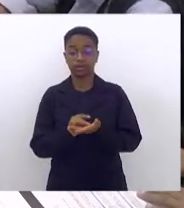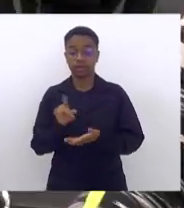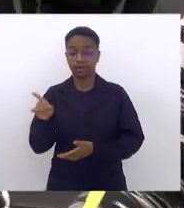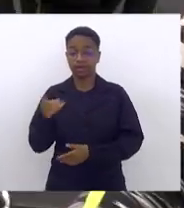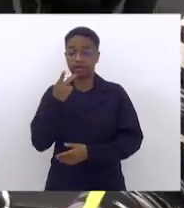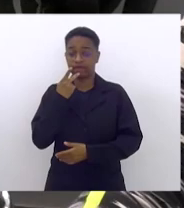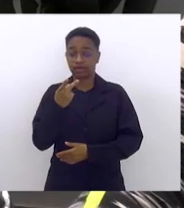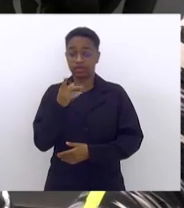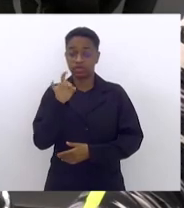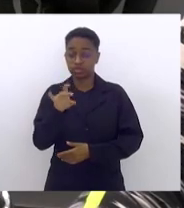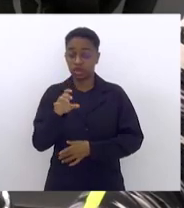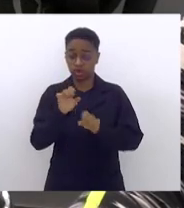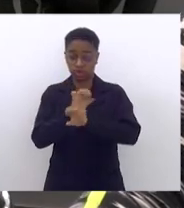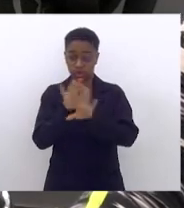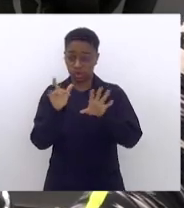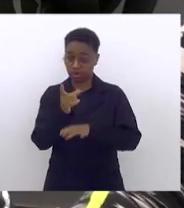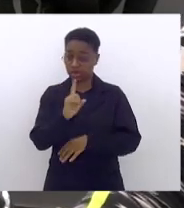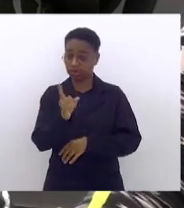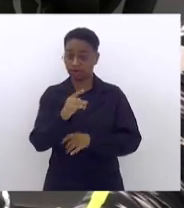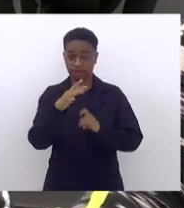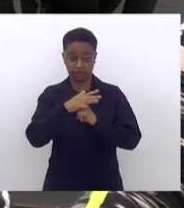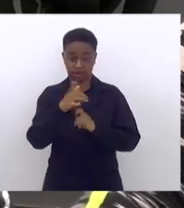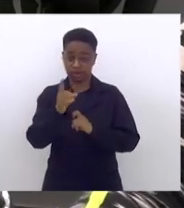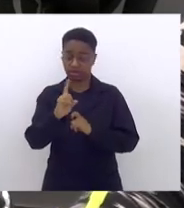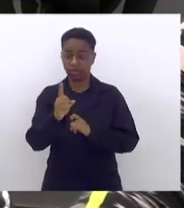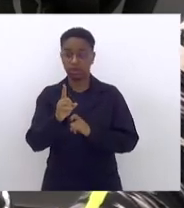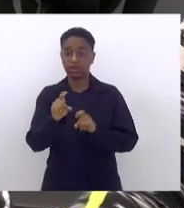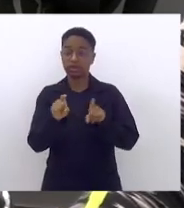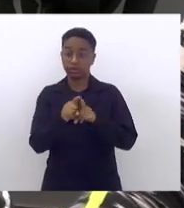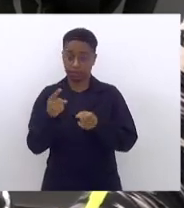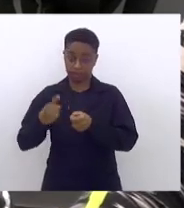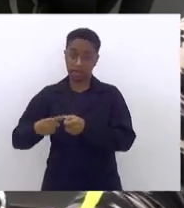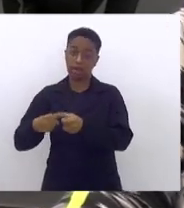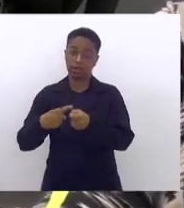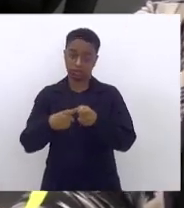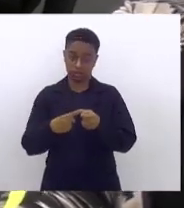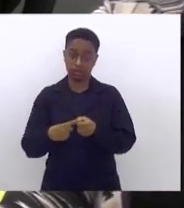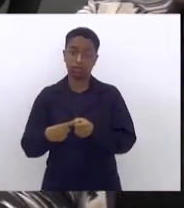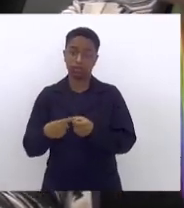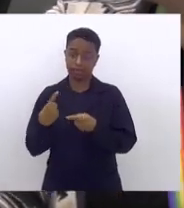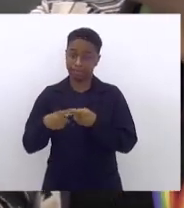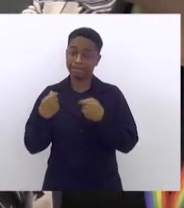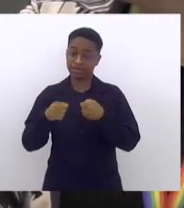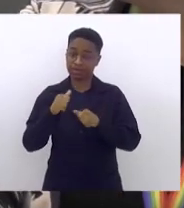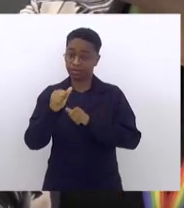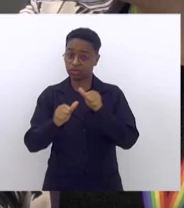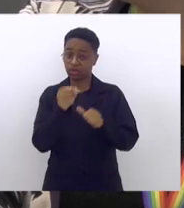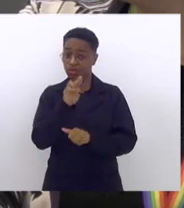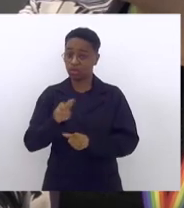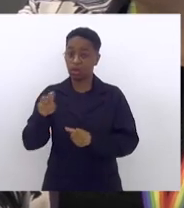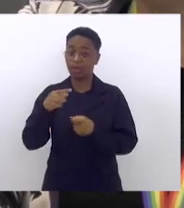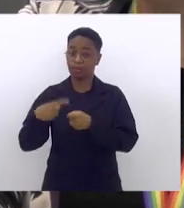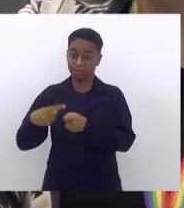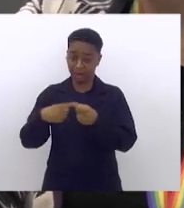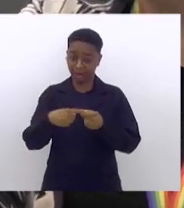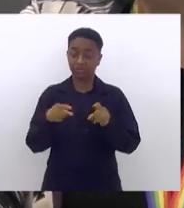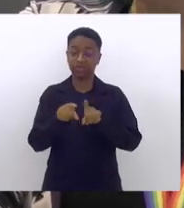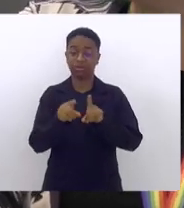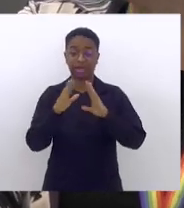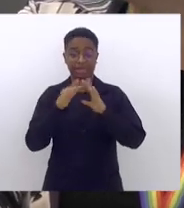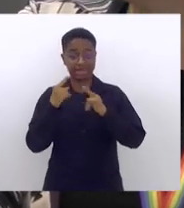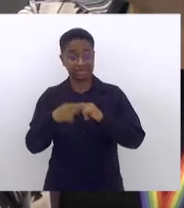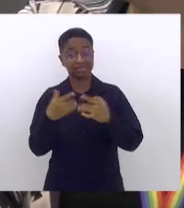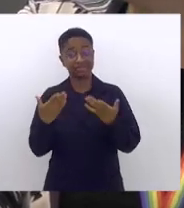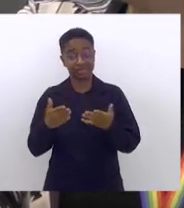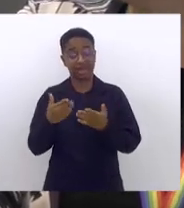Mink, não cabe só a glória, né? A feira, cabe ao bairro, né? Teria que mudar o nome do bairro. Da, né, igreja. Então é